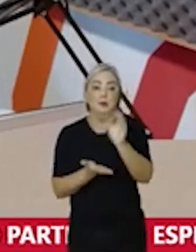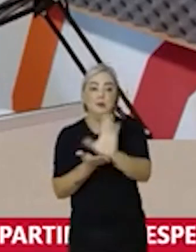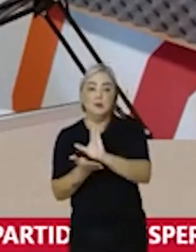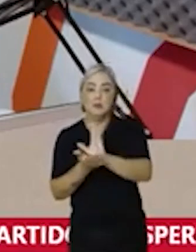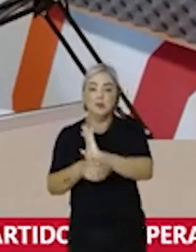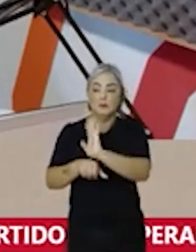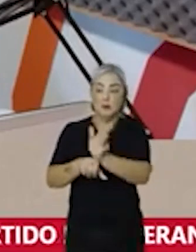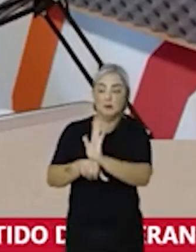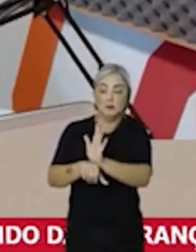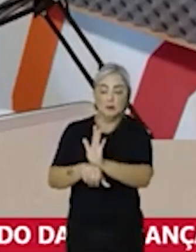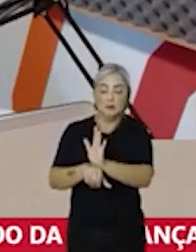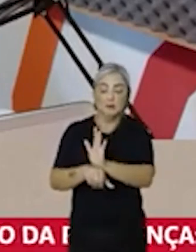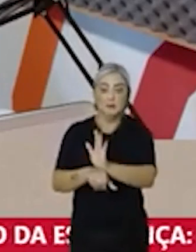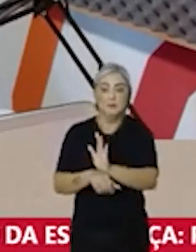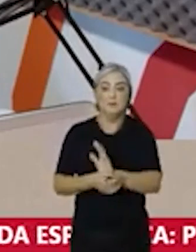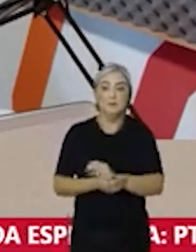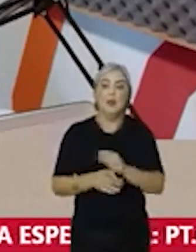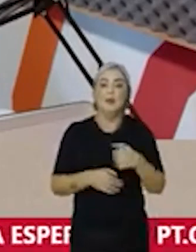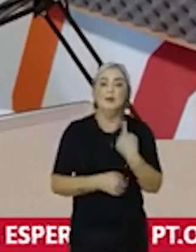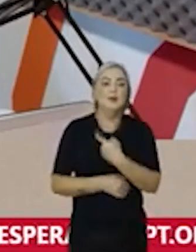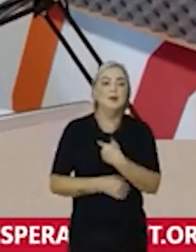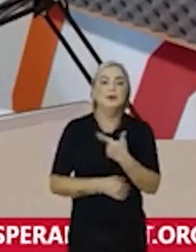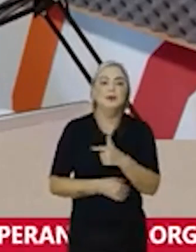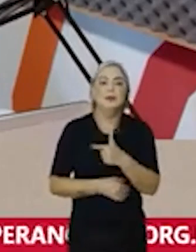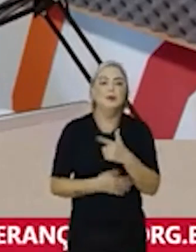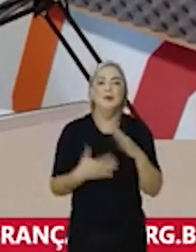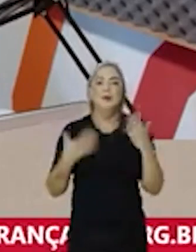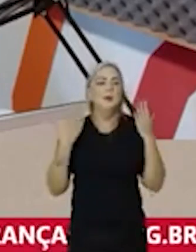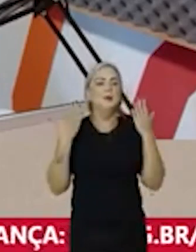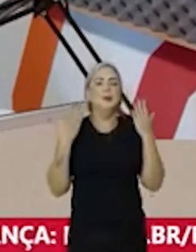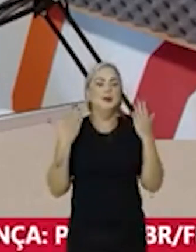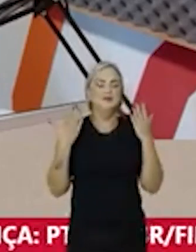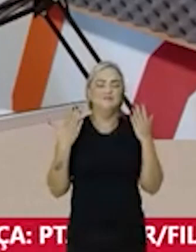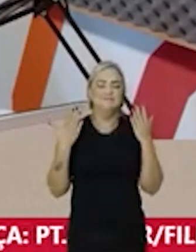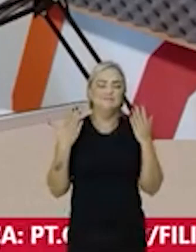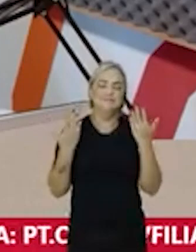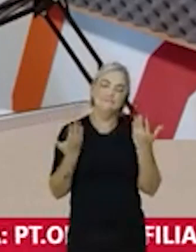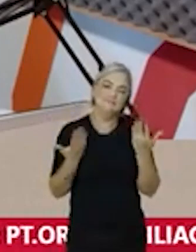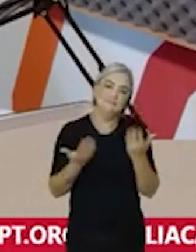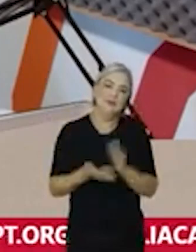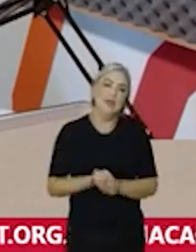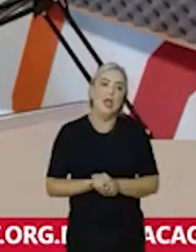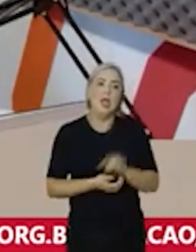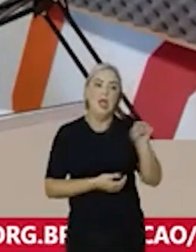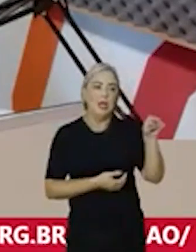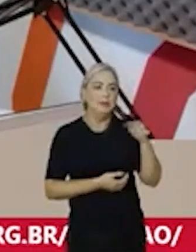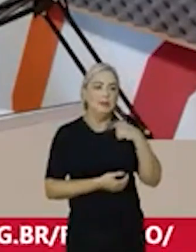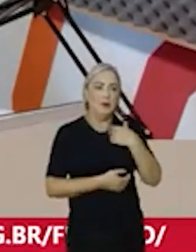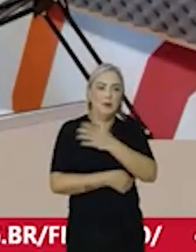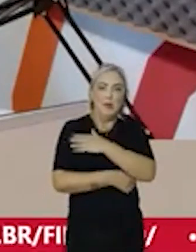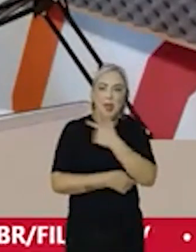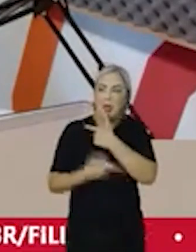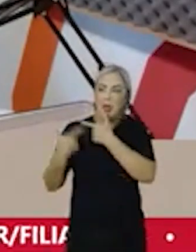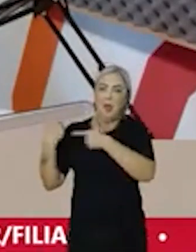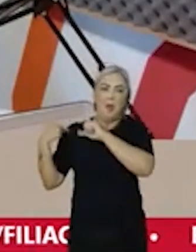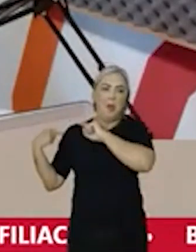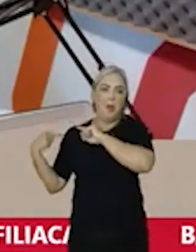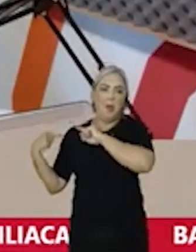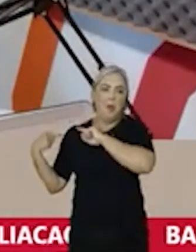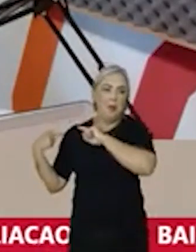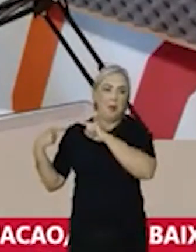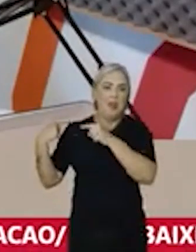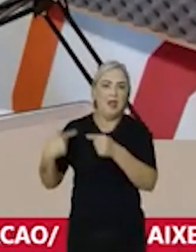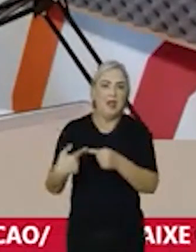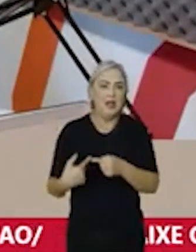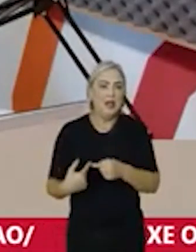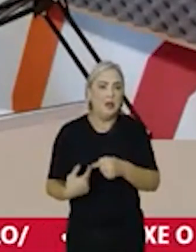cinema. Então, nós não temos muito a comemorar. Eles são reacionários, conservadores,